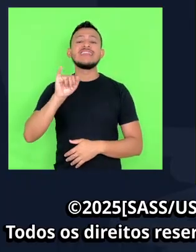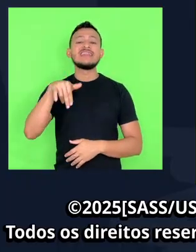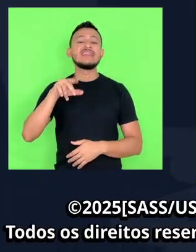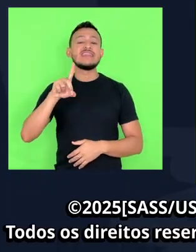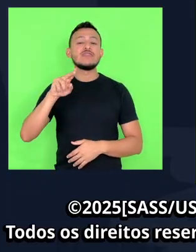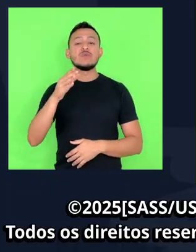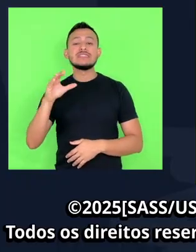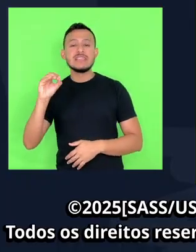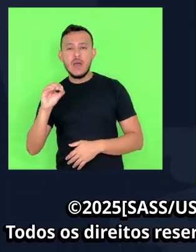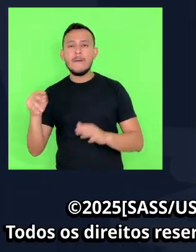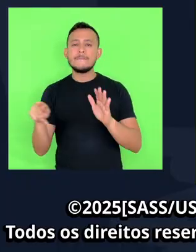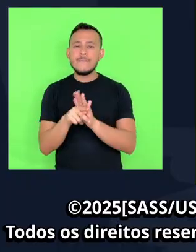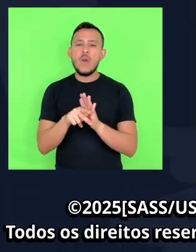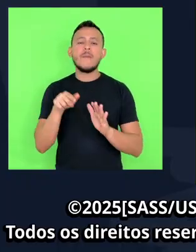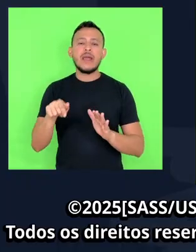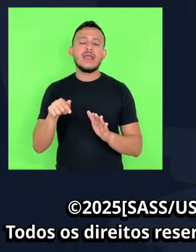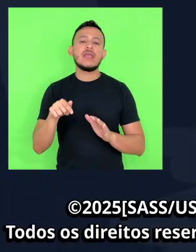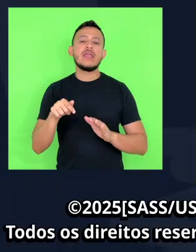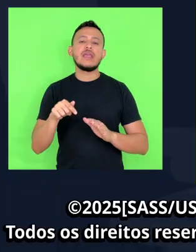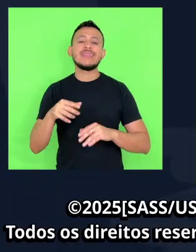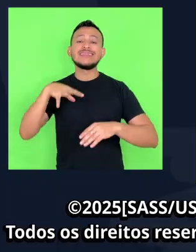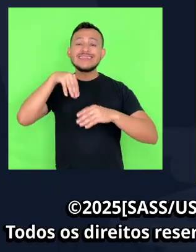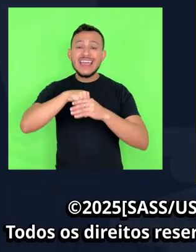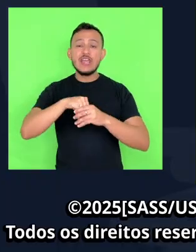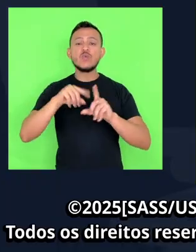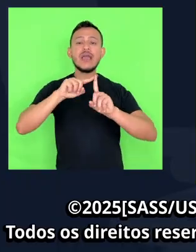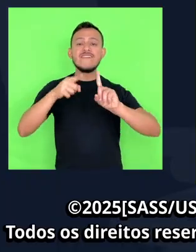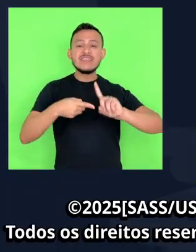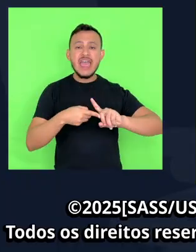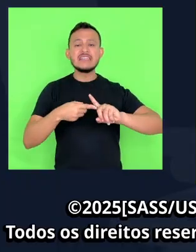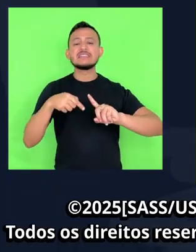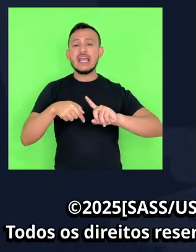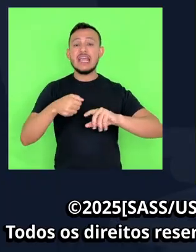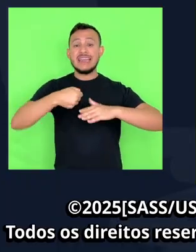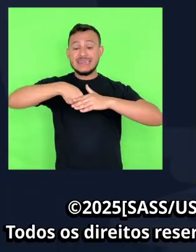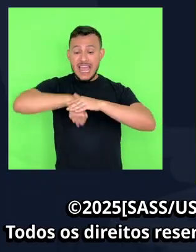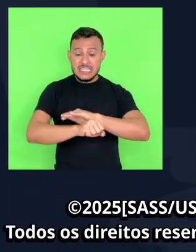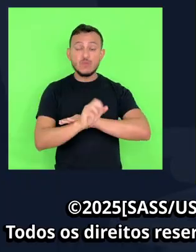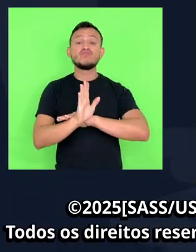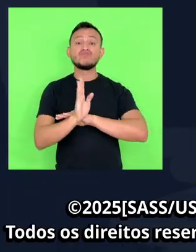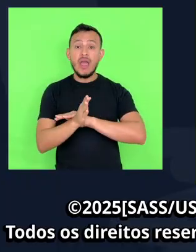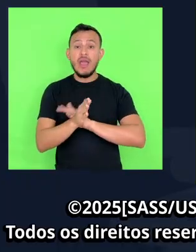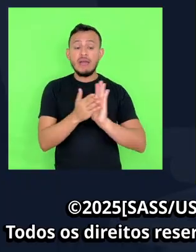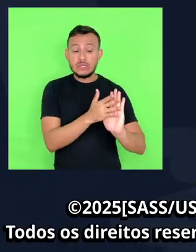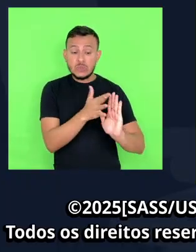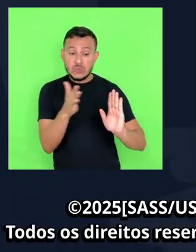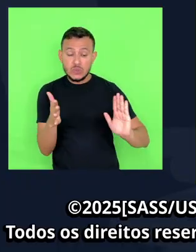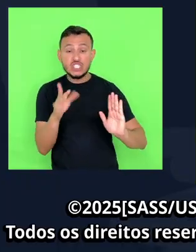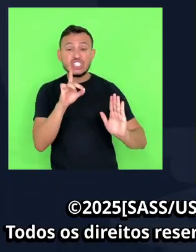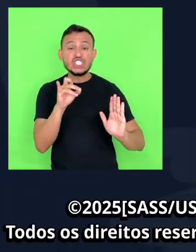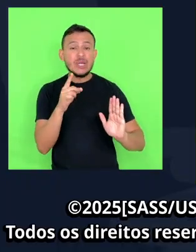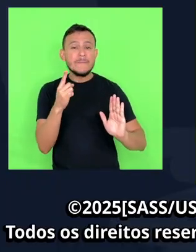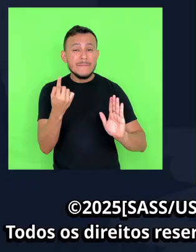das condições que o feto, que a criança, logo após o nascimento, nos primeiros 1000 dias,